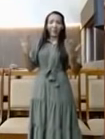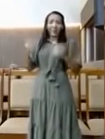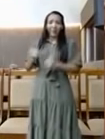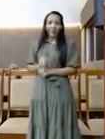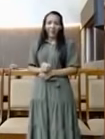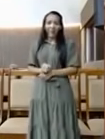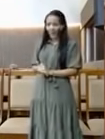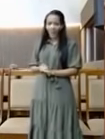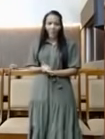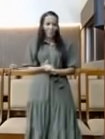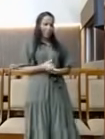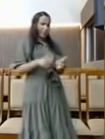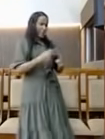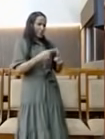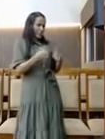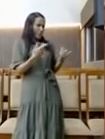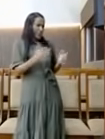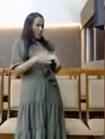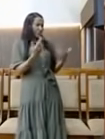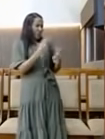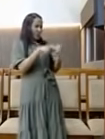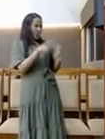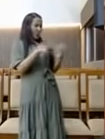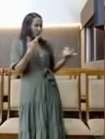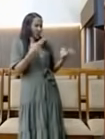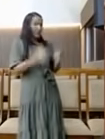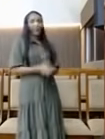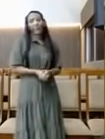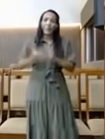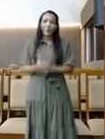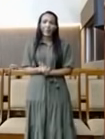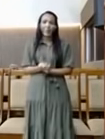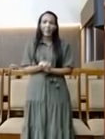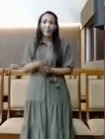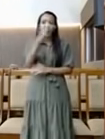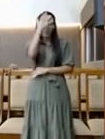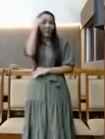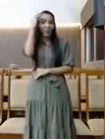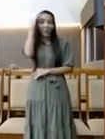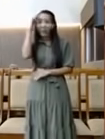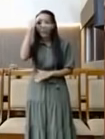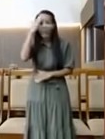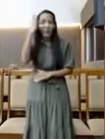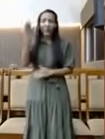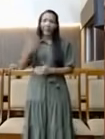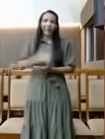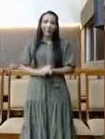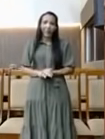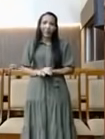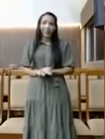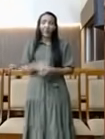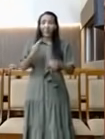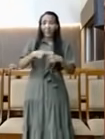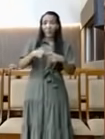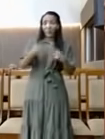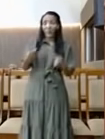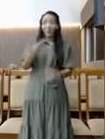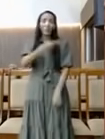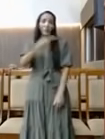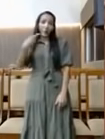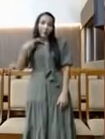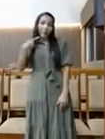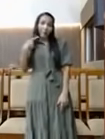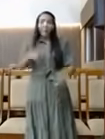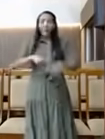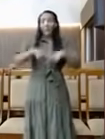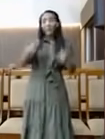não pastor vocês estão bem como a multidão é por isso que eu tô dizendo para vocês eu sou baixo aqui aí eu vou numa praia porque todo